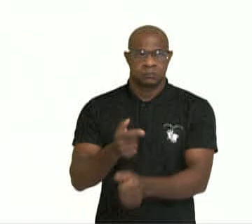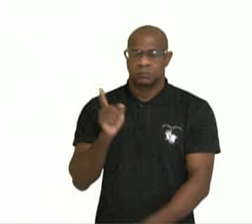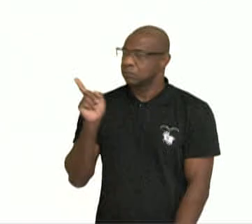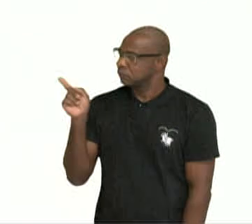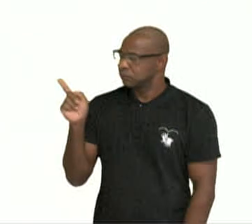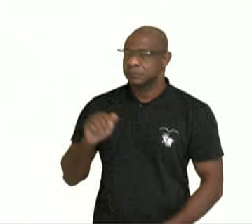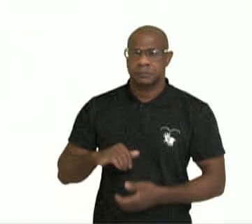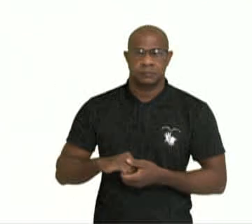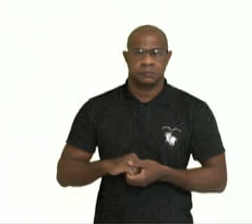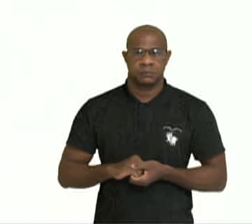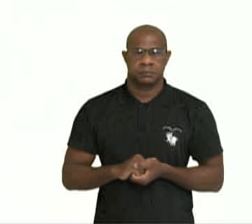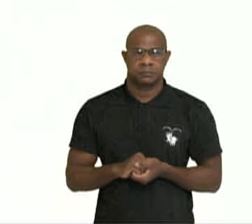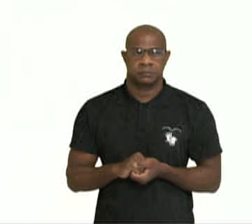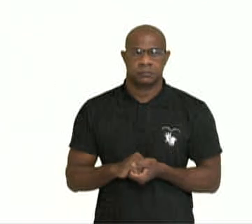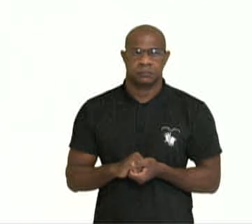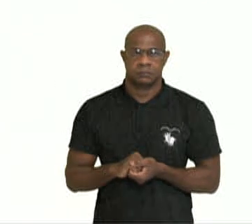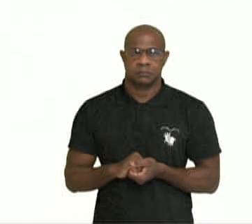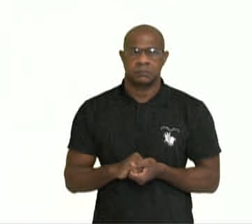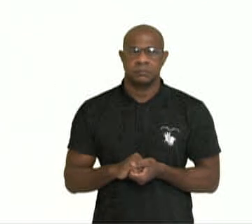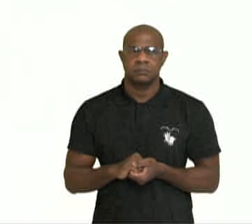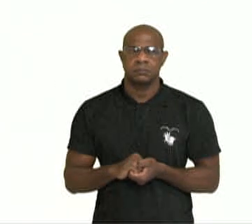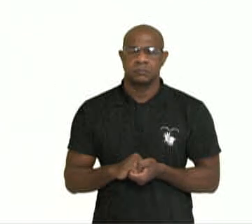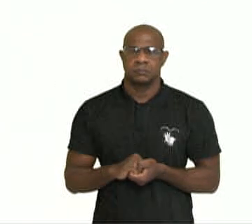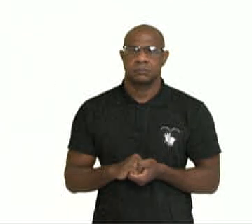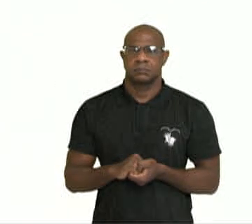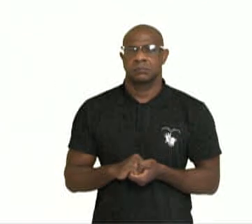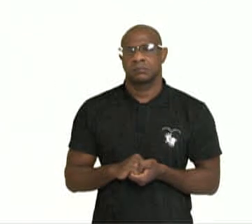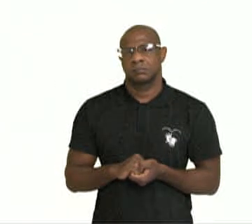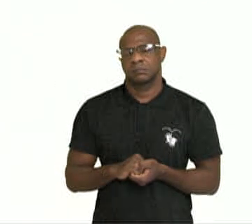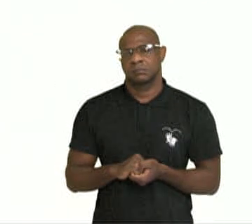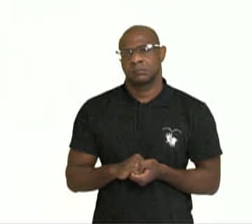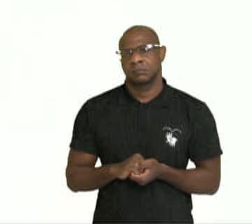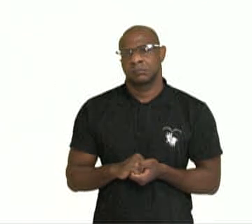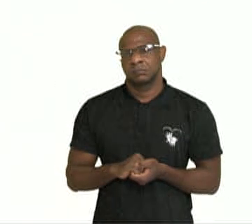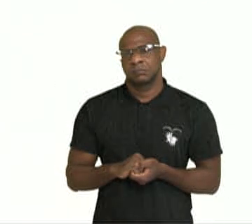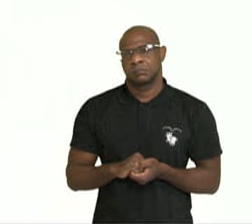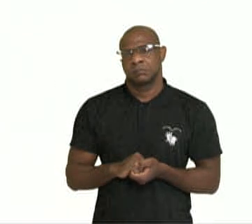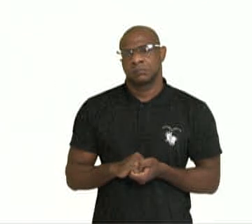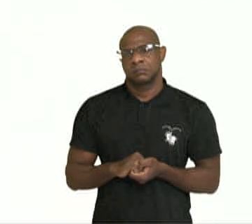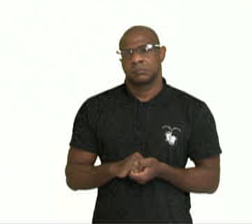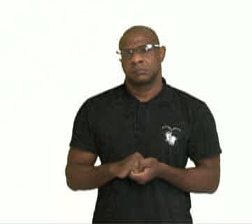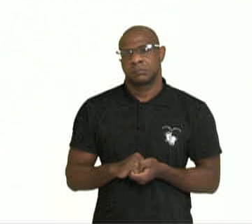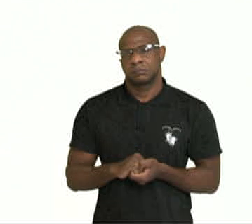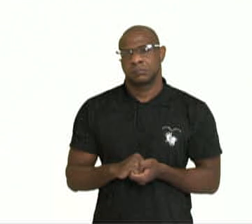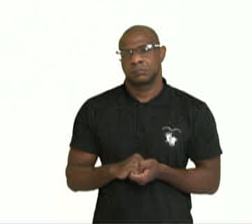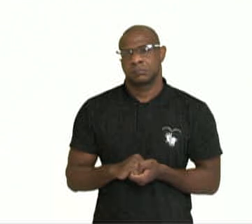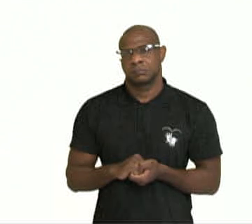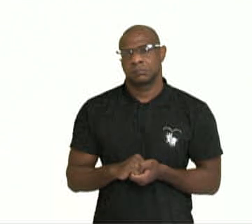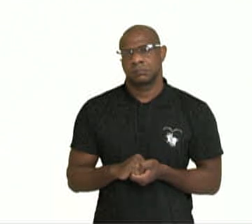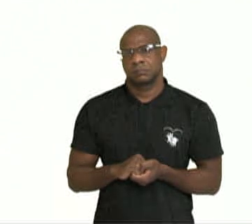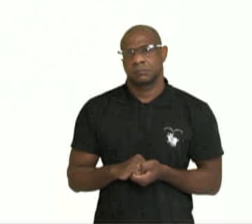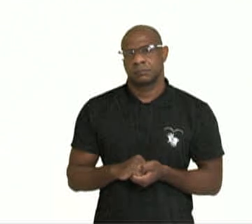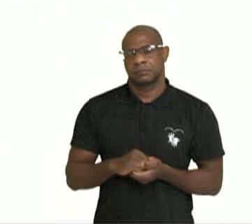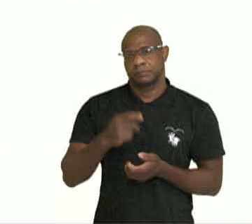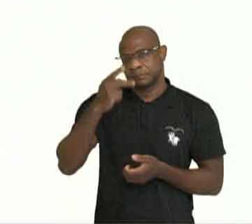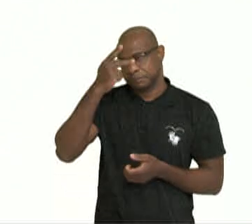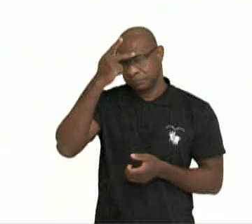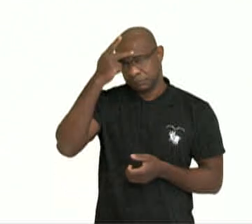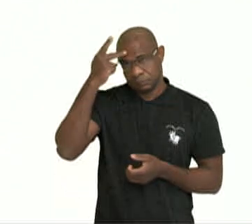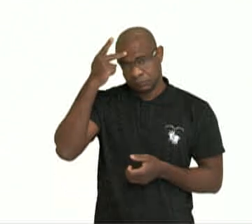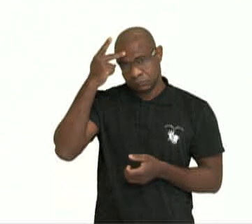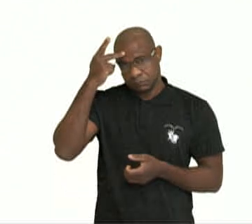saúde, sobretudo em las pessoas maiores. Quando a gente fala aqui, pessoas maiores, pessoas mais